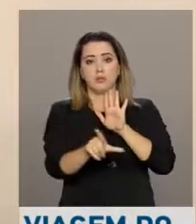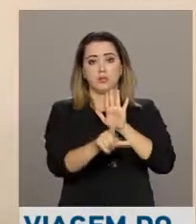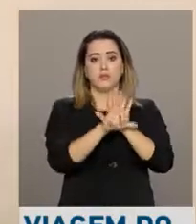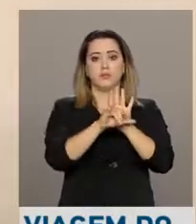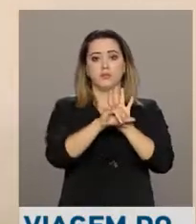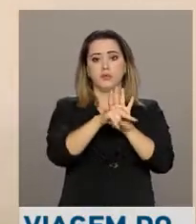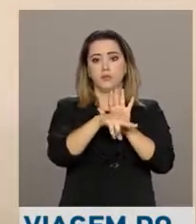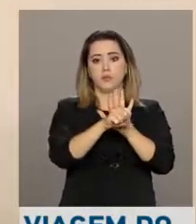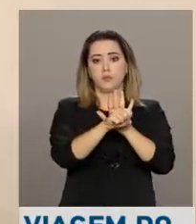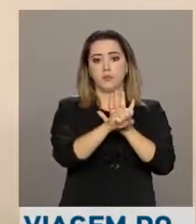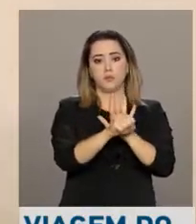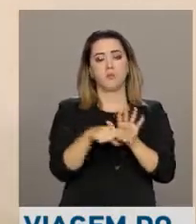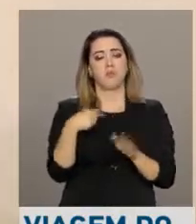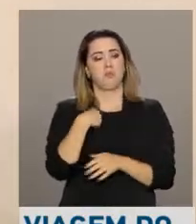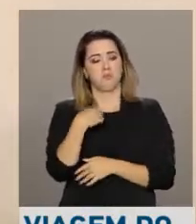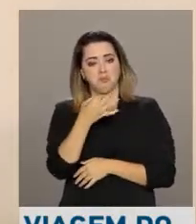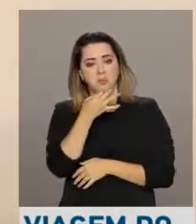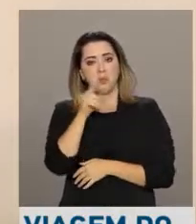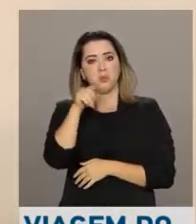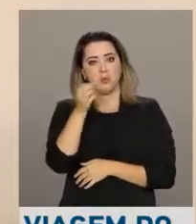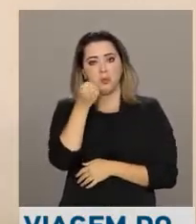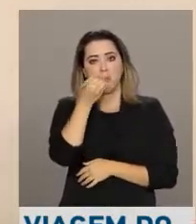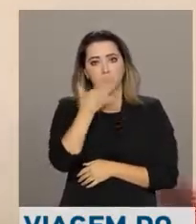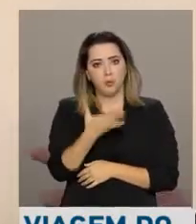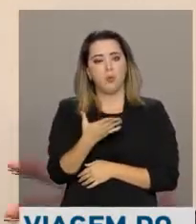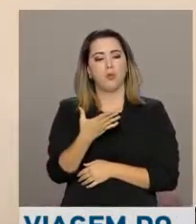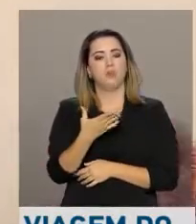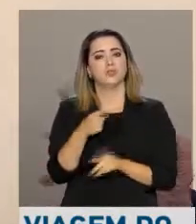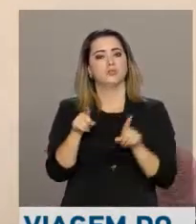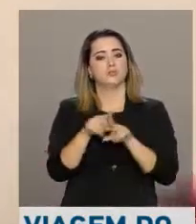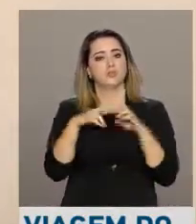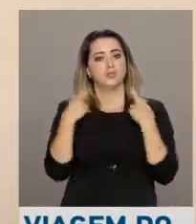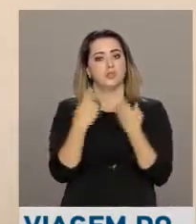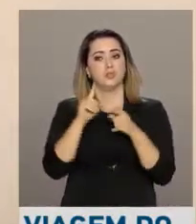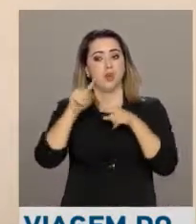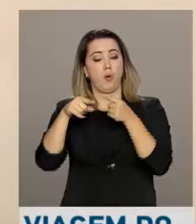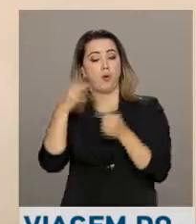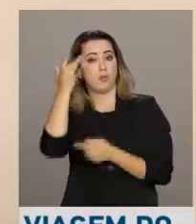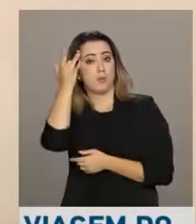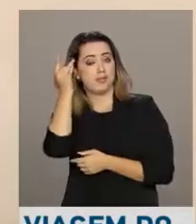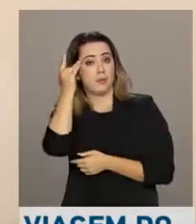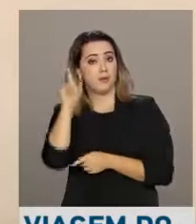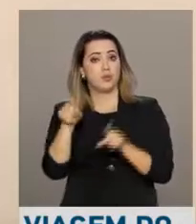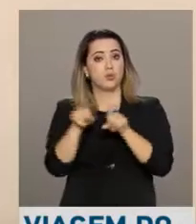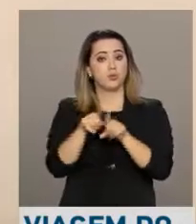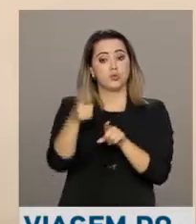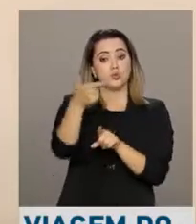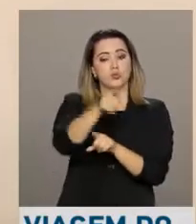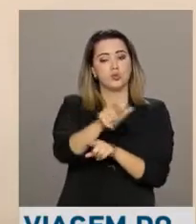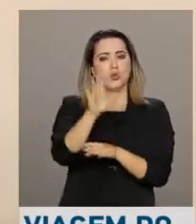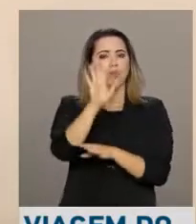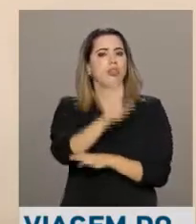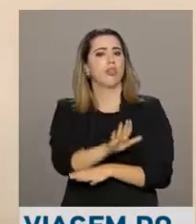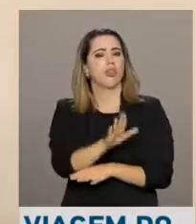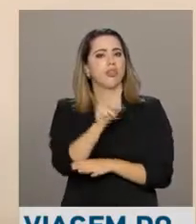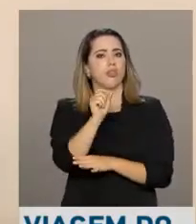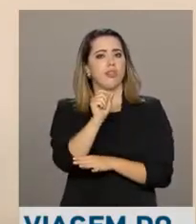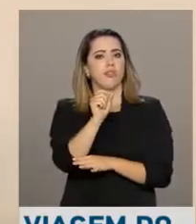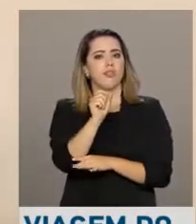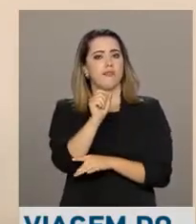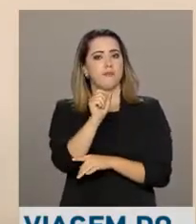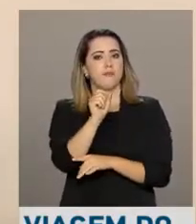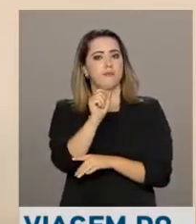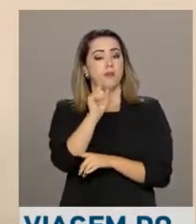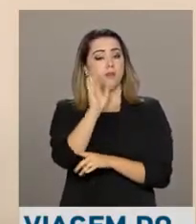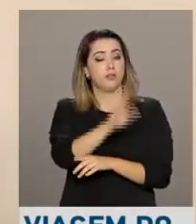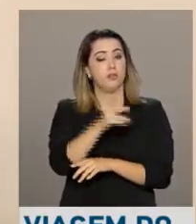acho que foi uma reunião é muito útil amanhã farei novamente empresários no período logo